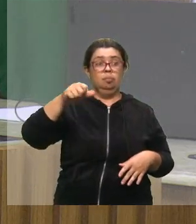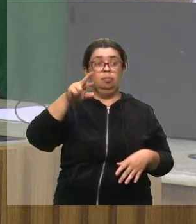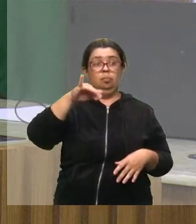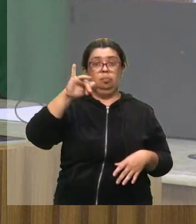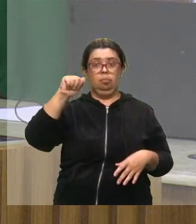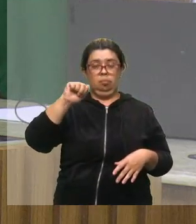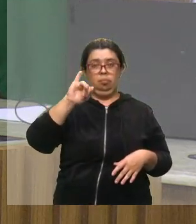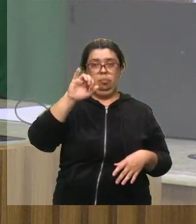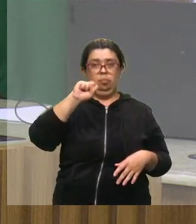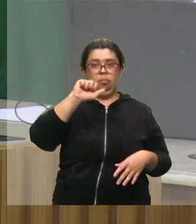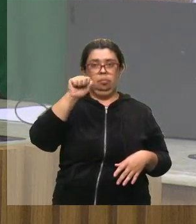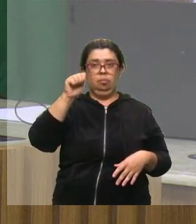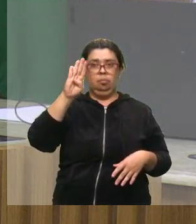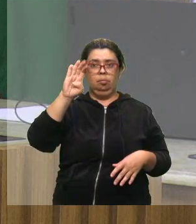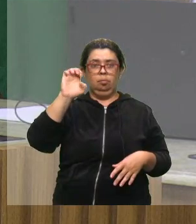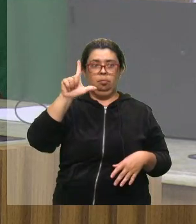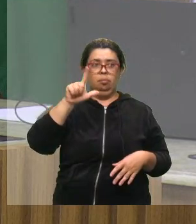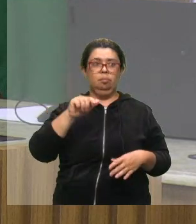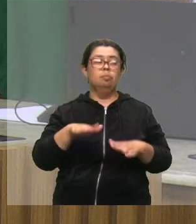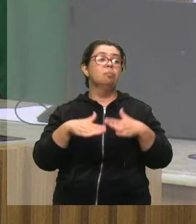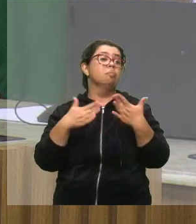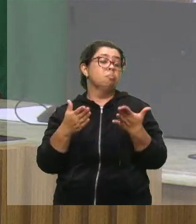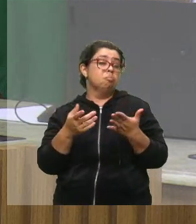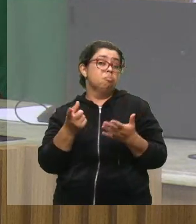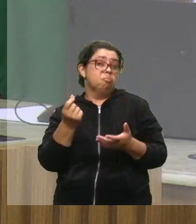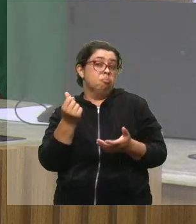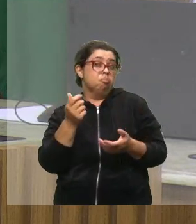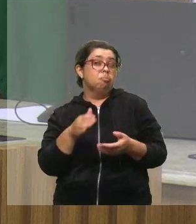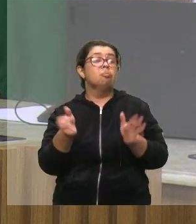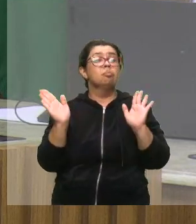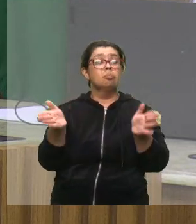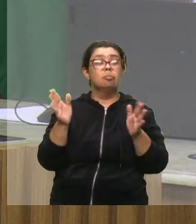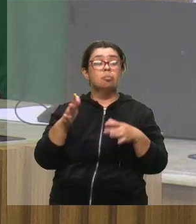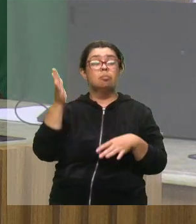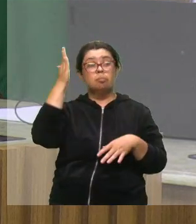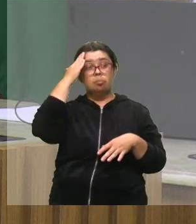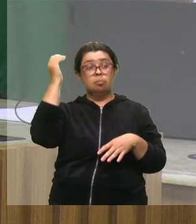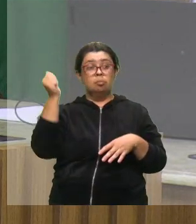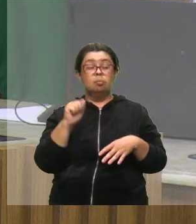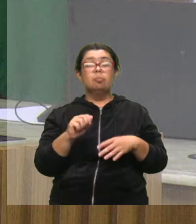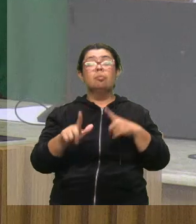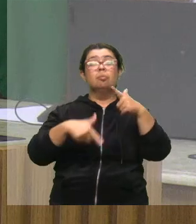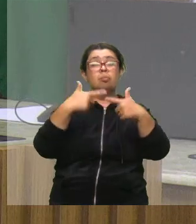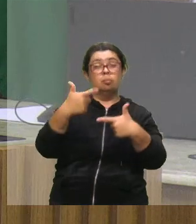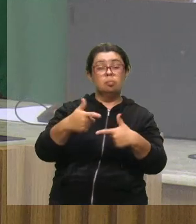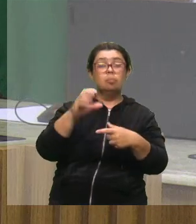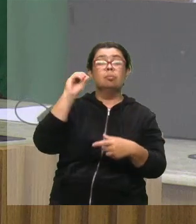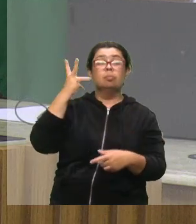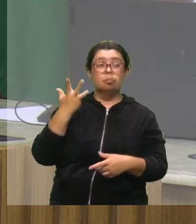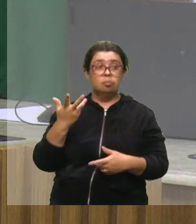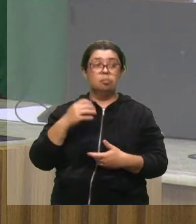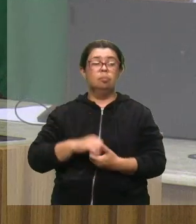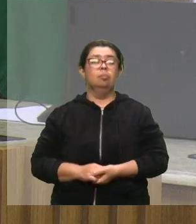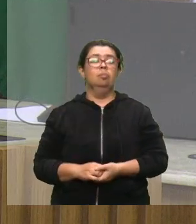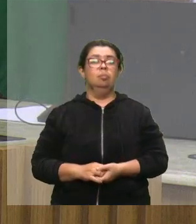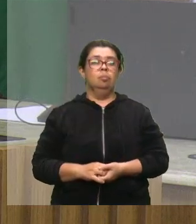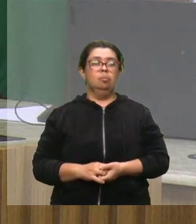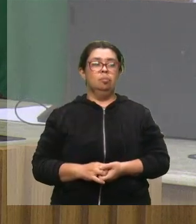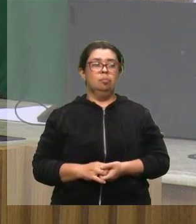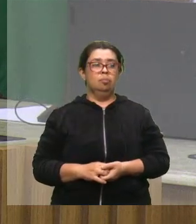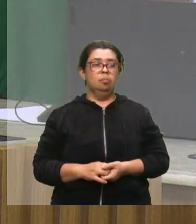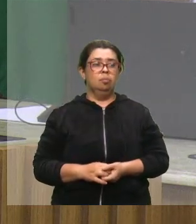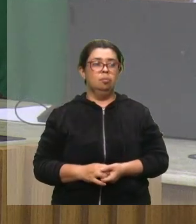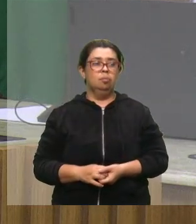à Secretaria da Saúde, qual é o custo atual para saber o que implicará o funcionamento do PA 24 horas.